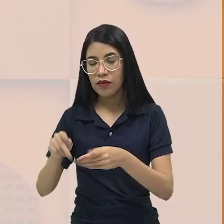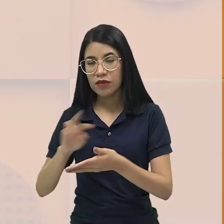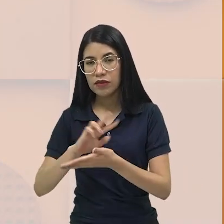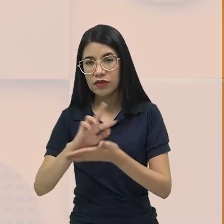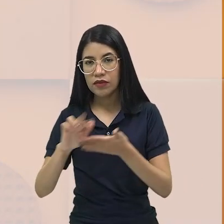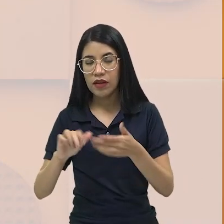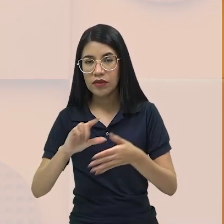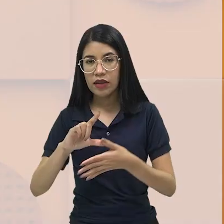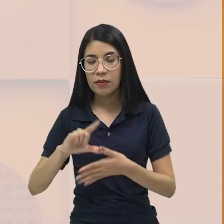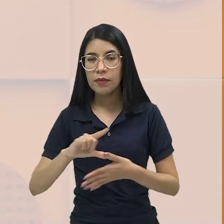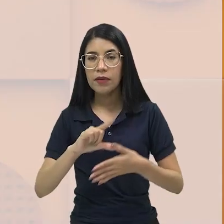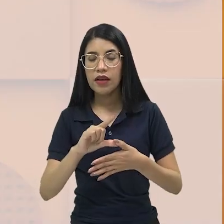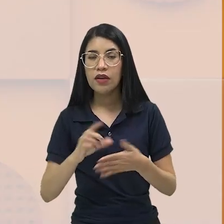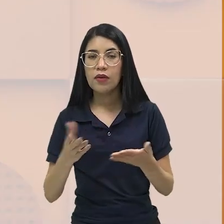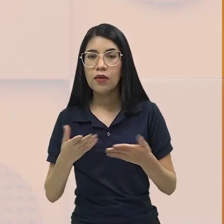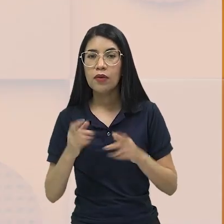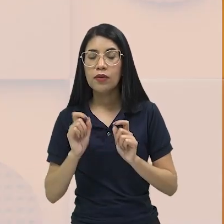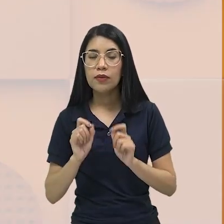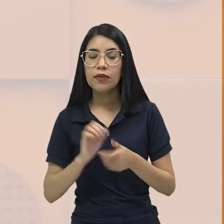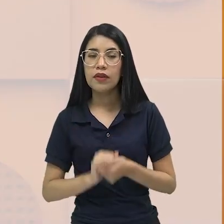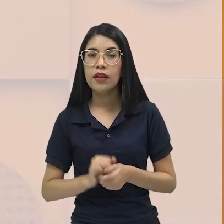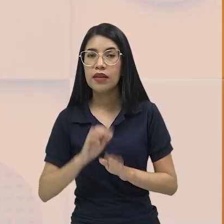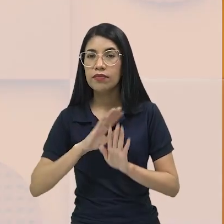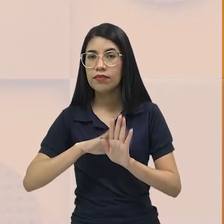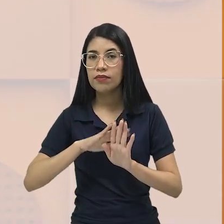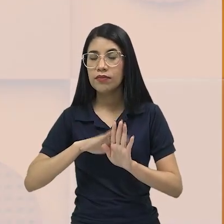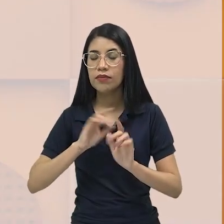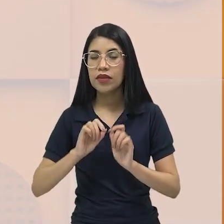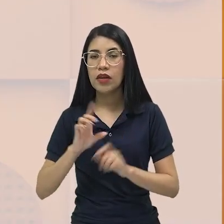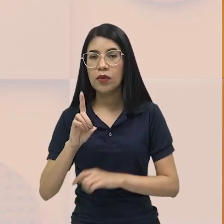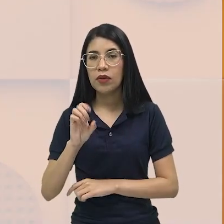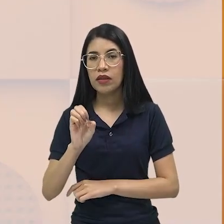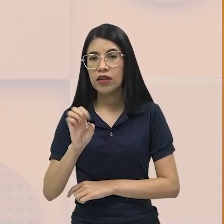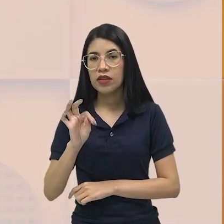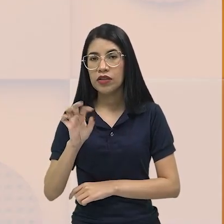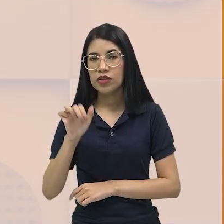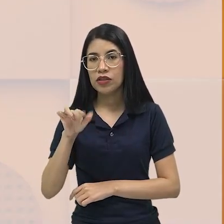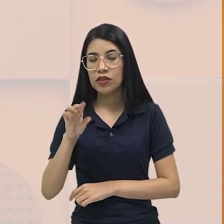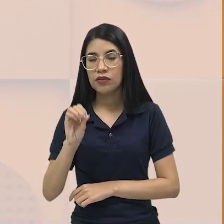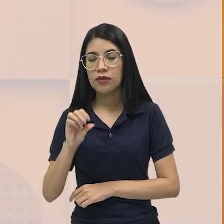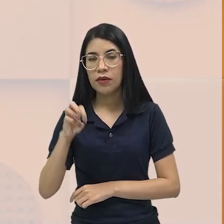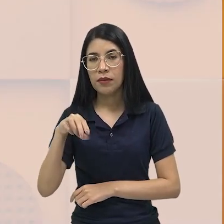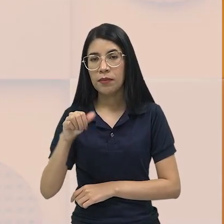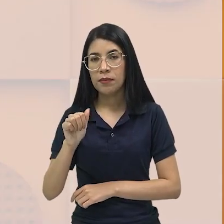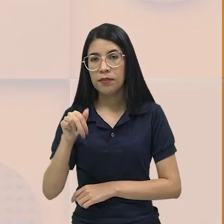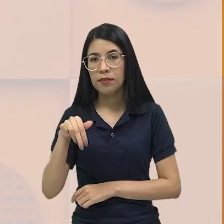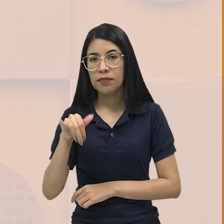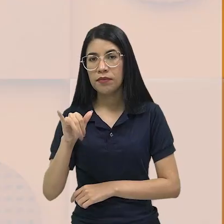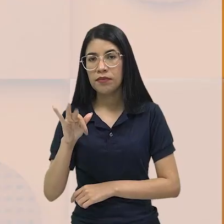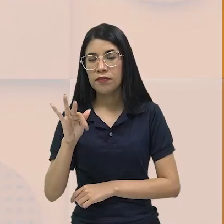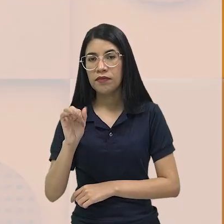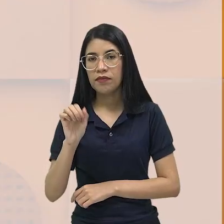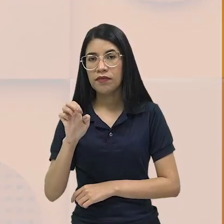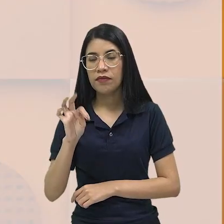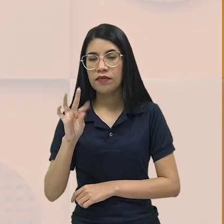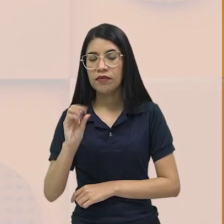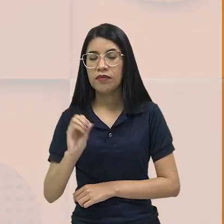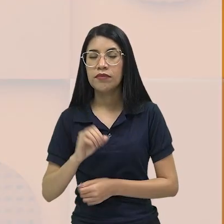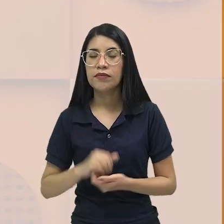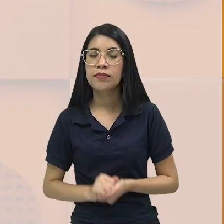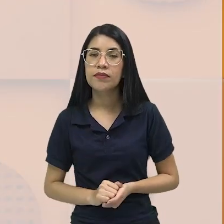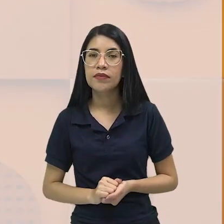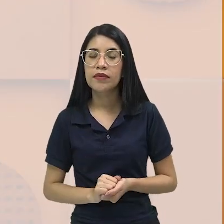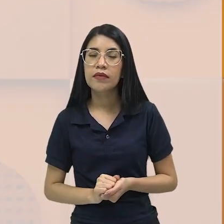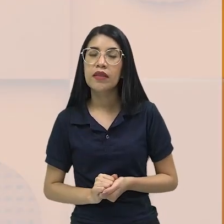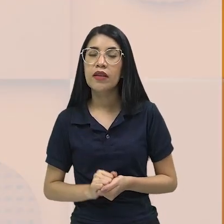a gente conhece ainda hoje como a ideia do Destino Manifesto. Quando eu digo que os Estados Unidos coloniza a América